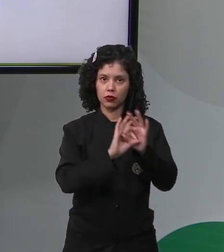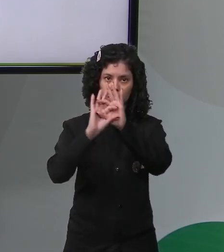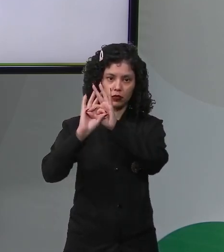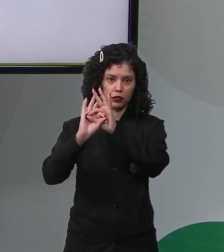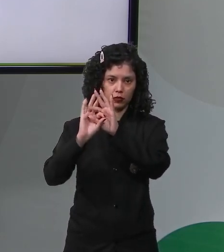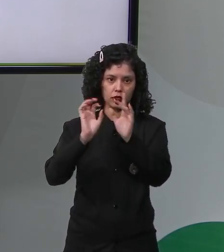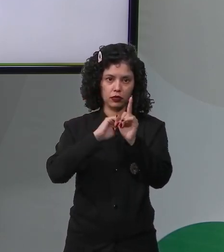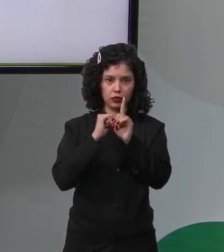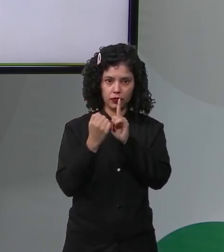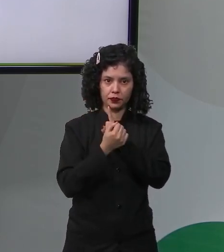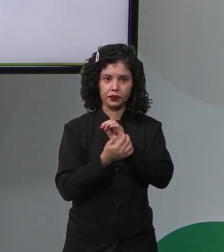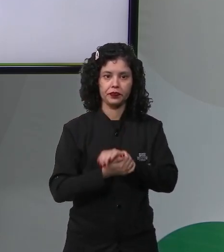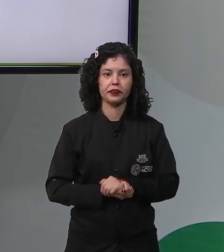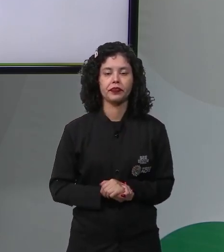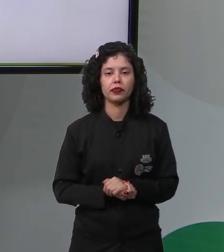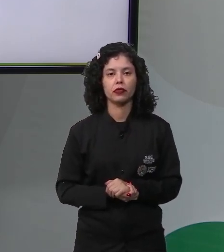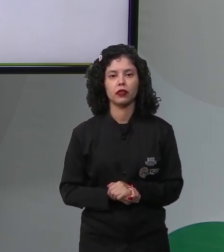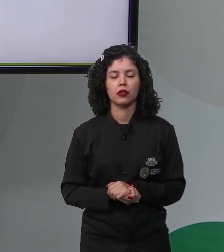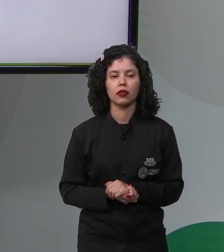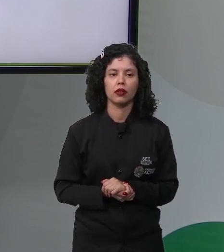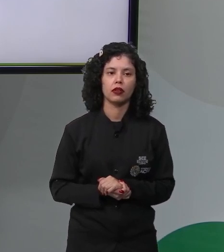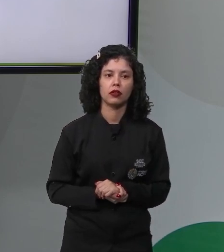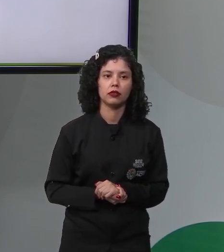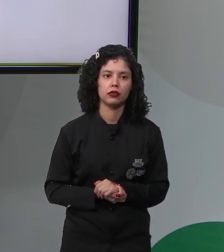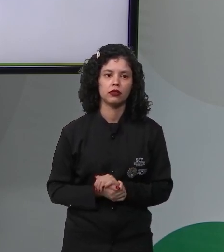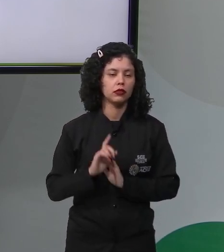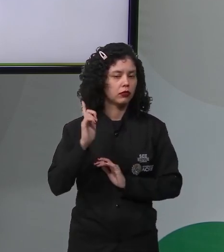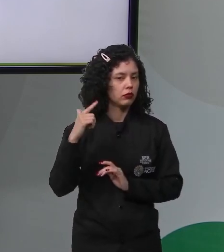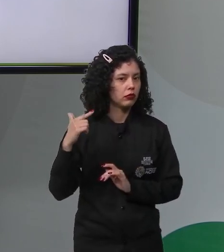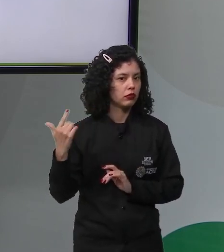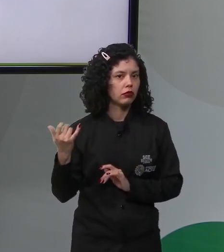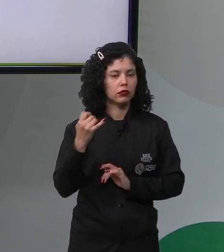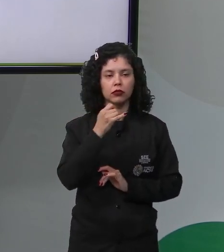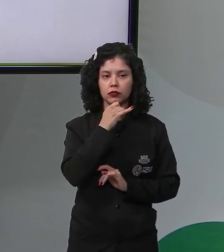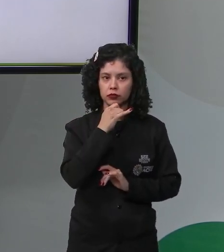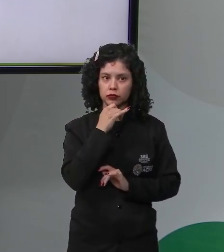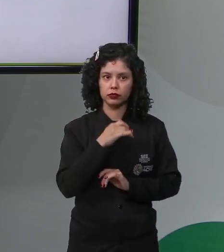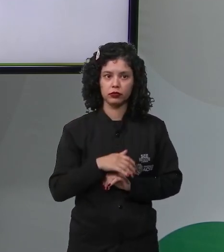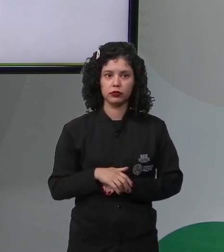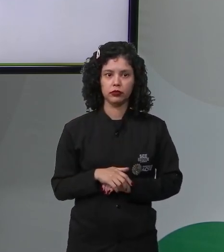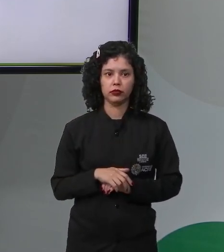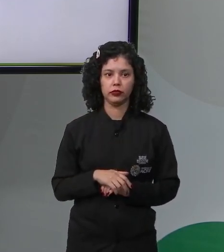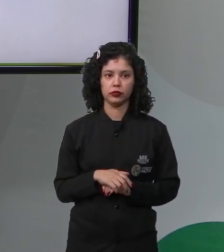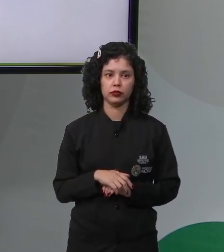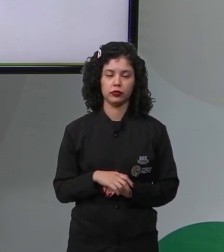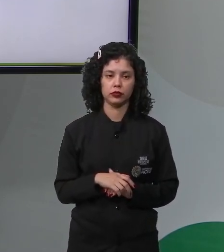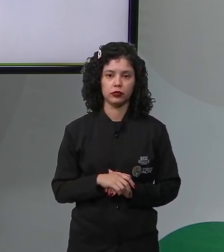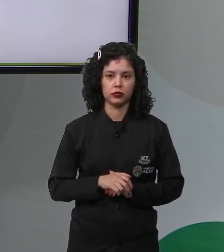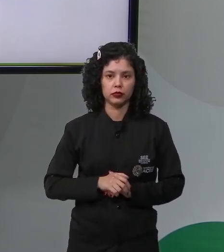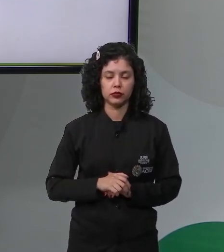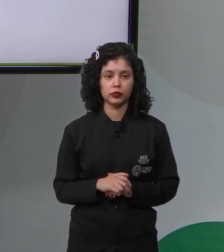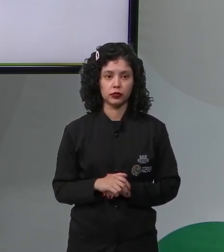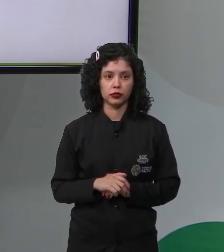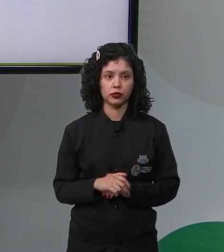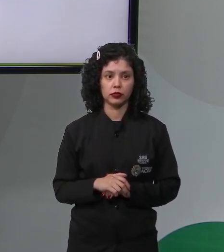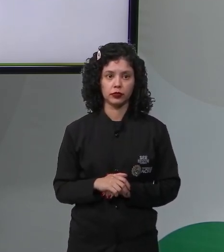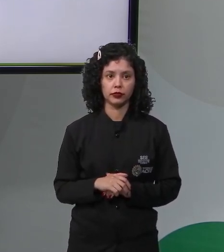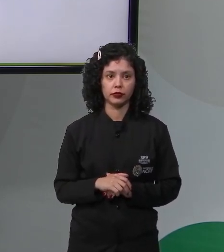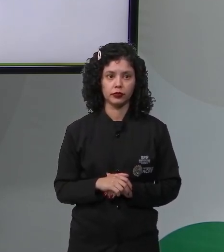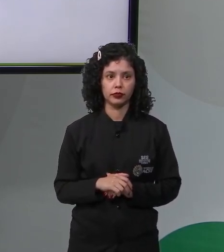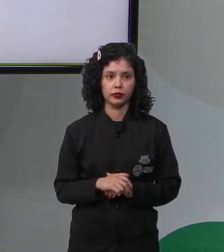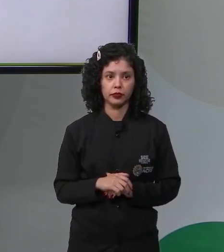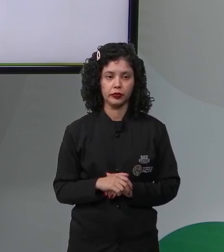Coesos. Então, eu poderia aqui mencionar vários exemplos a respeito disso. Vamos retomar